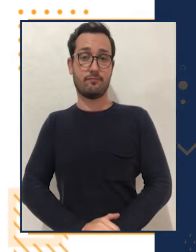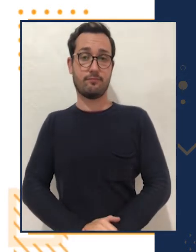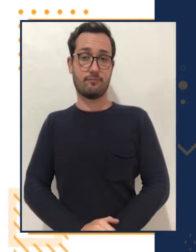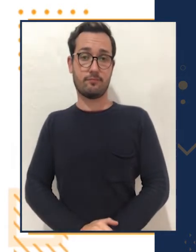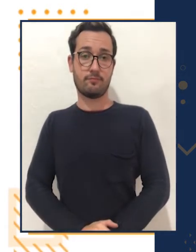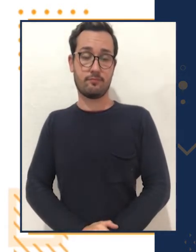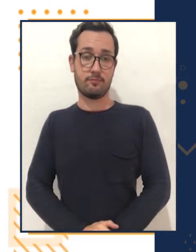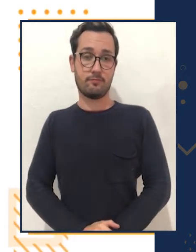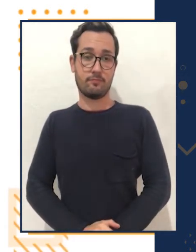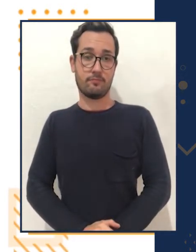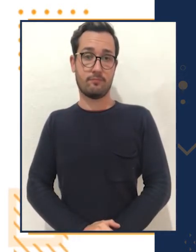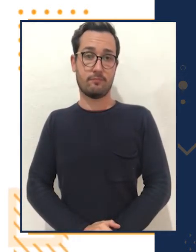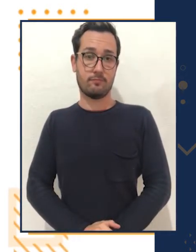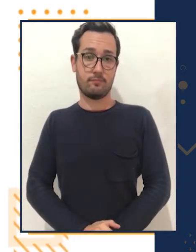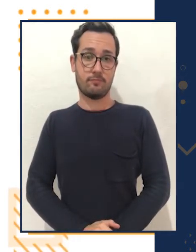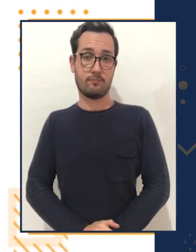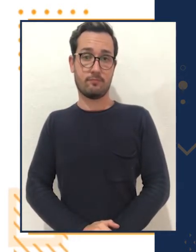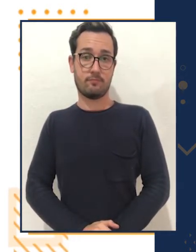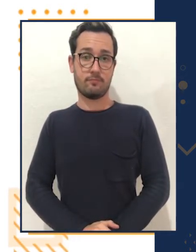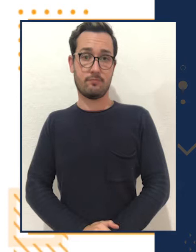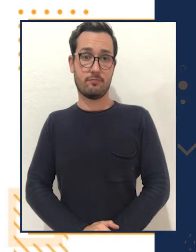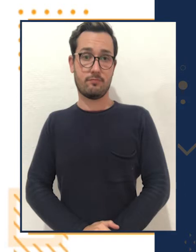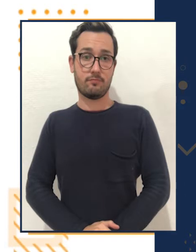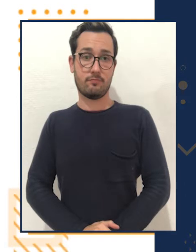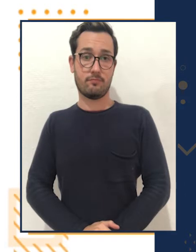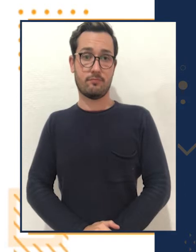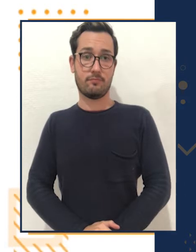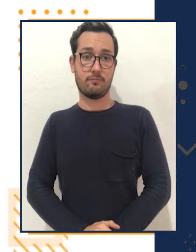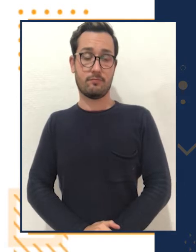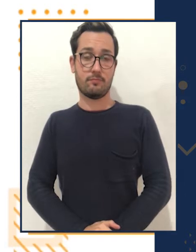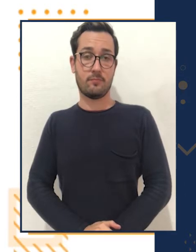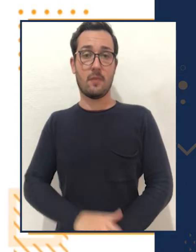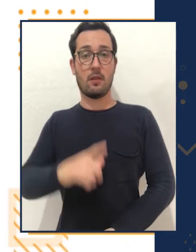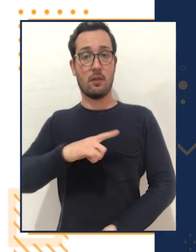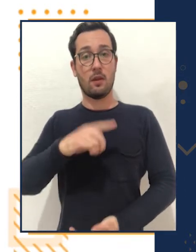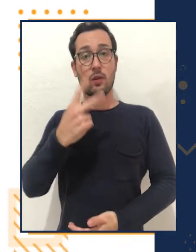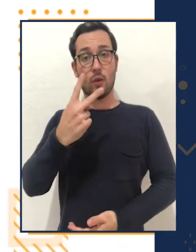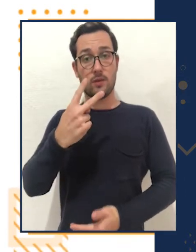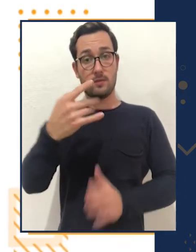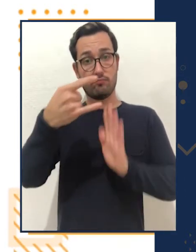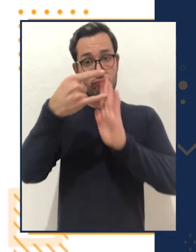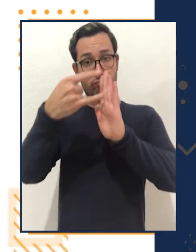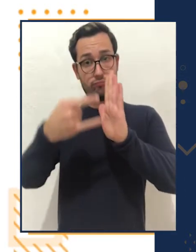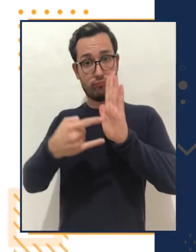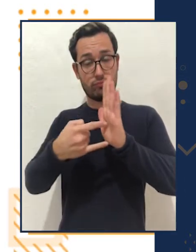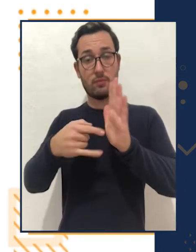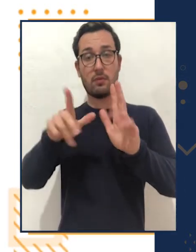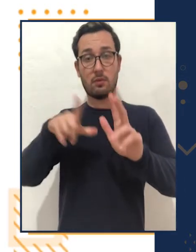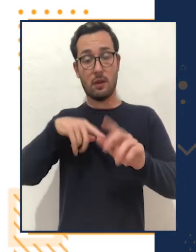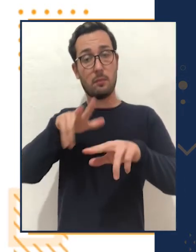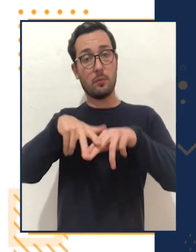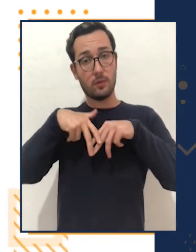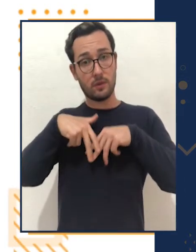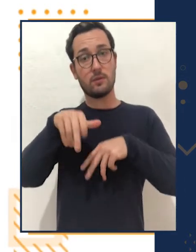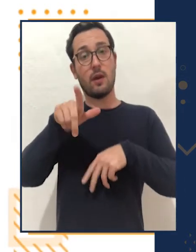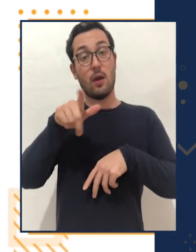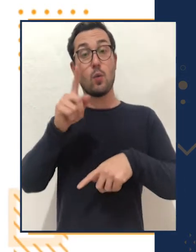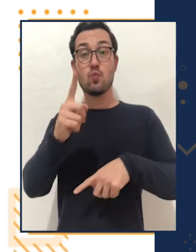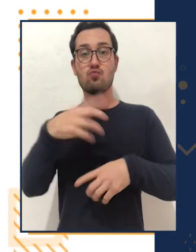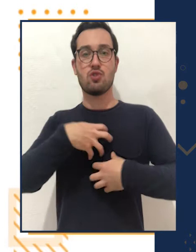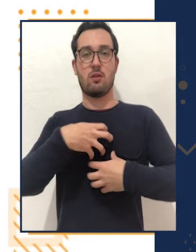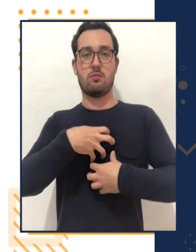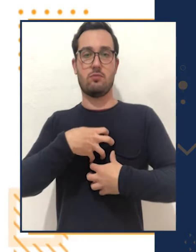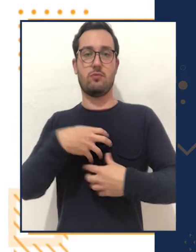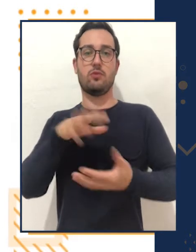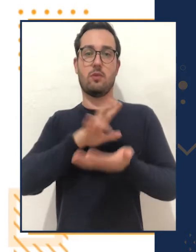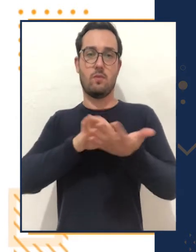a corrente que passa por R2 vai ser usada então pela corrente total do circuito vezes a resistência equivalente dividido